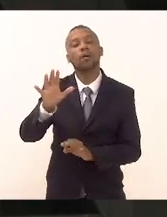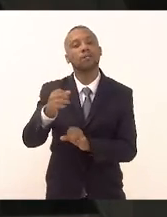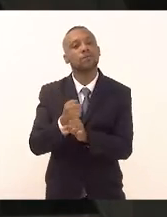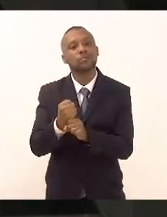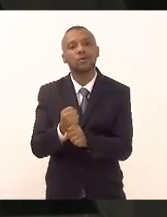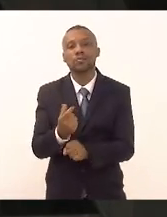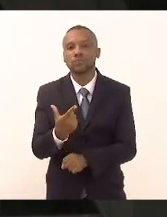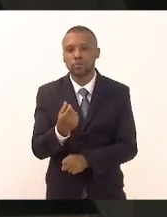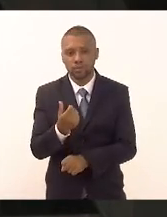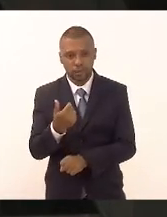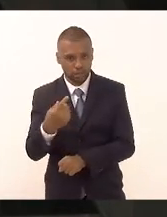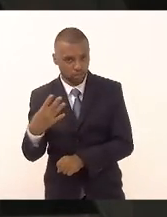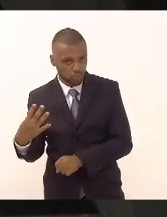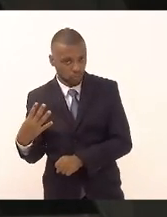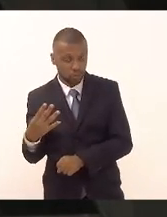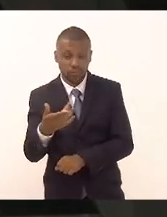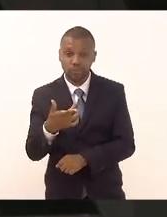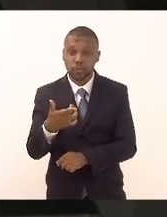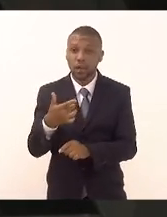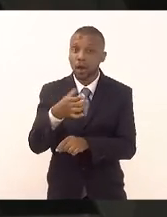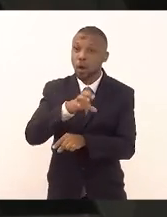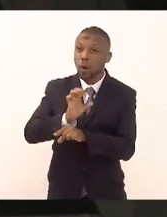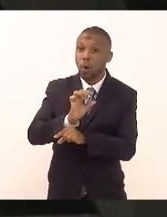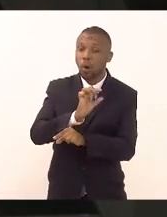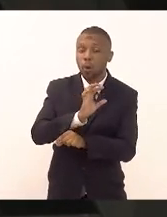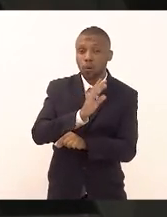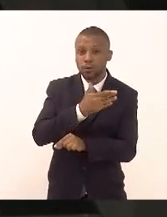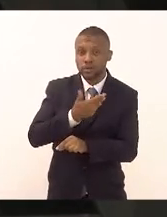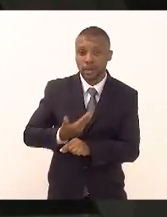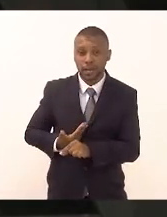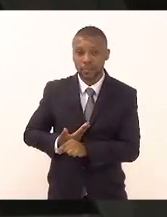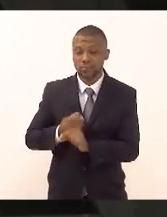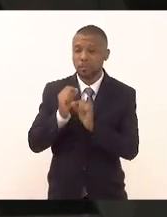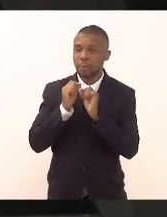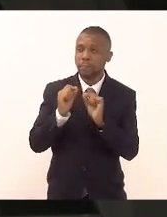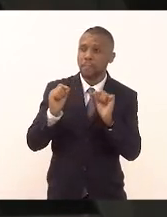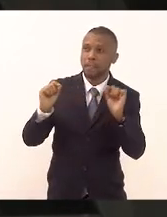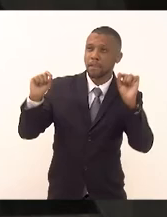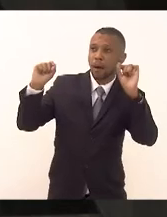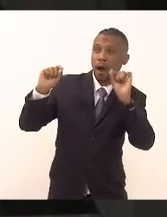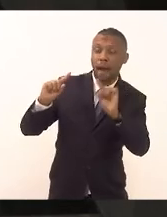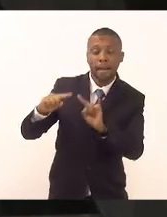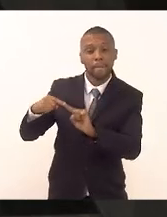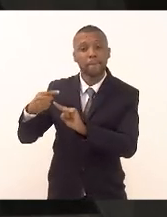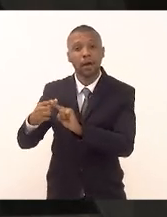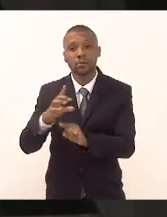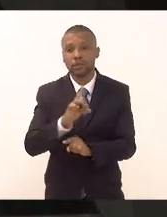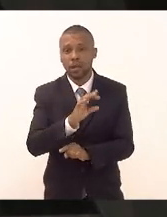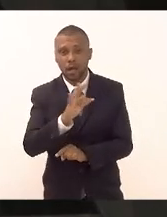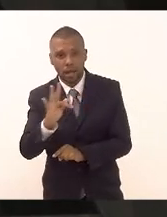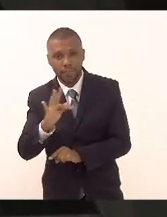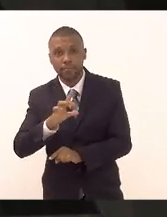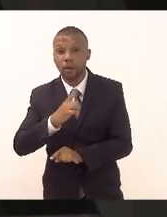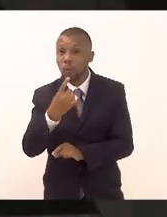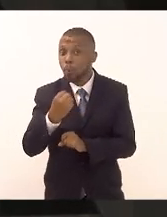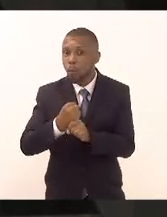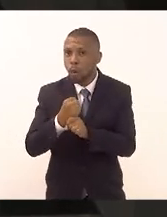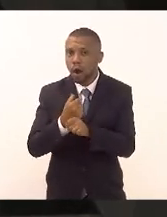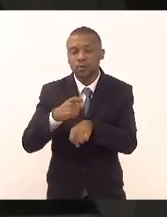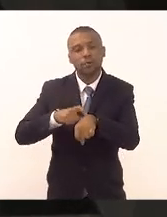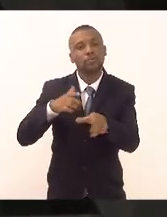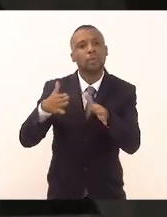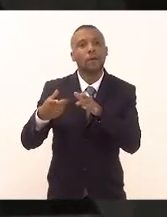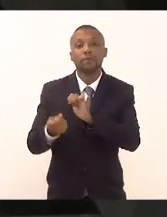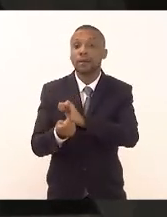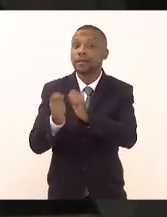municípios brasileiros e o Distrito Federal tinham 1 ano, a partir de junho de 2014, para adequar os seus planos ao novo Plano Nacional. Nós